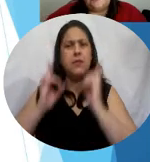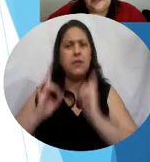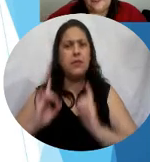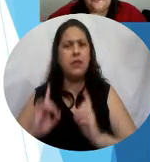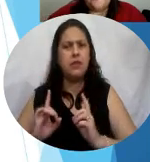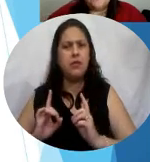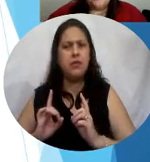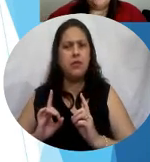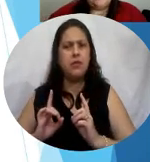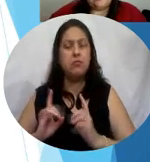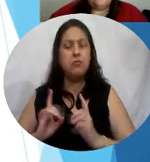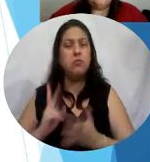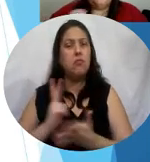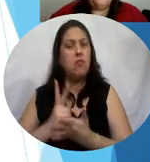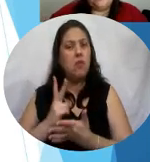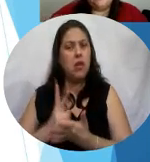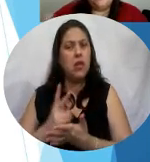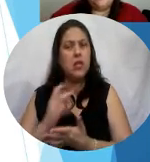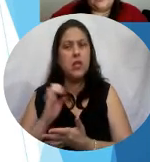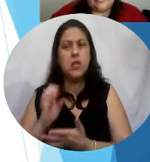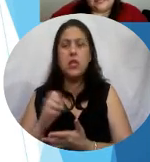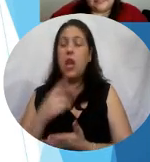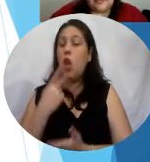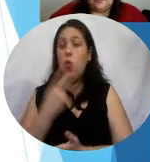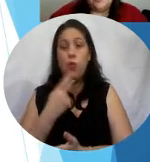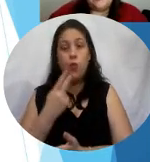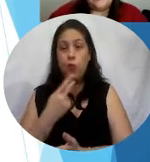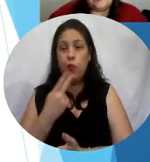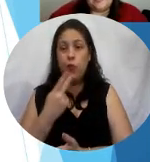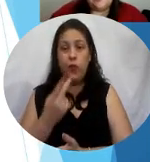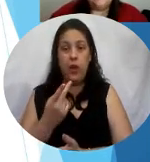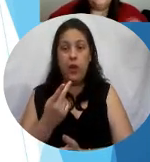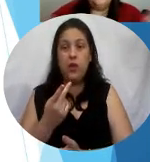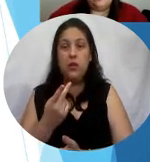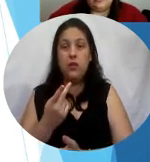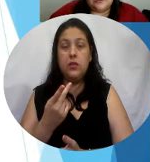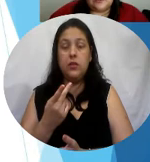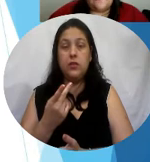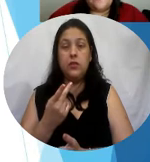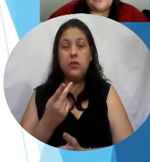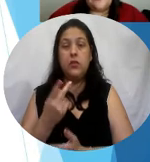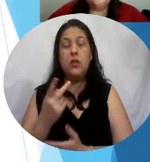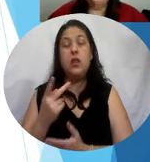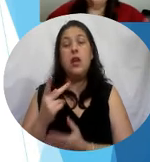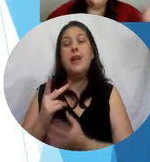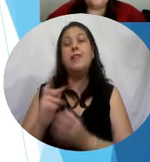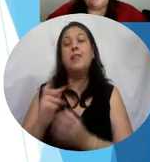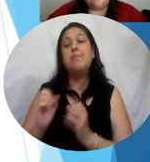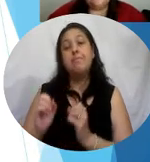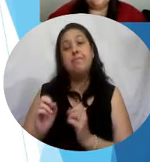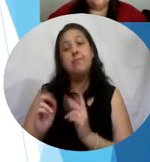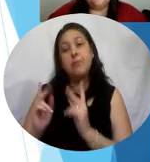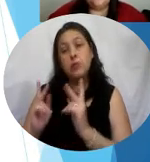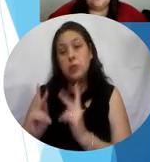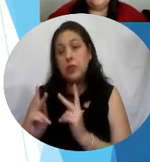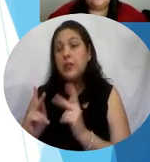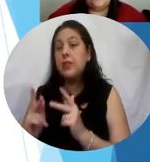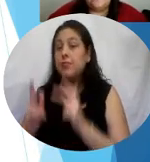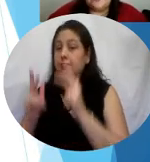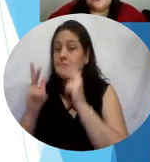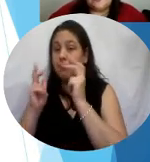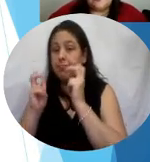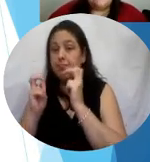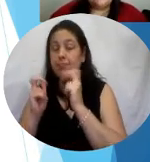não verbal, ou que ela não tem um meio de comunicação em que todos compreendam, aí a gente se direciona